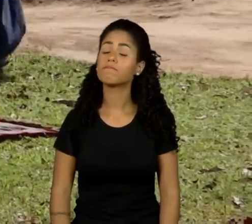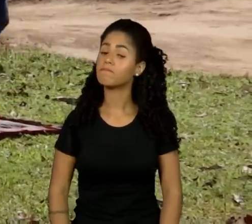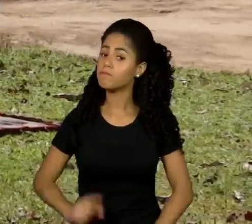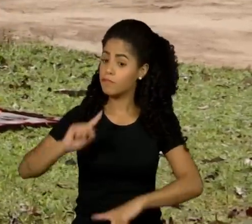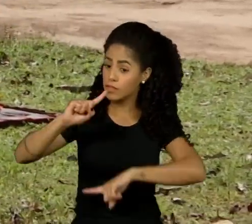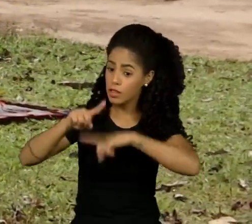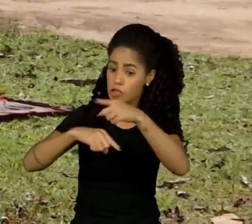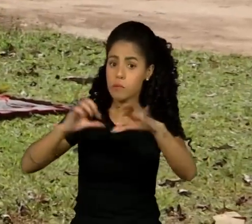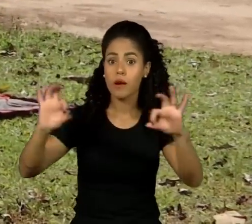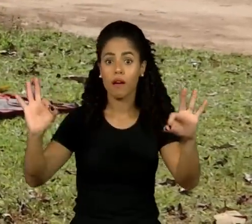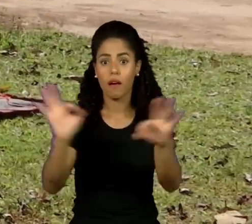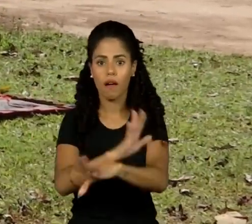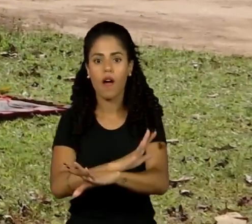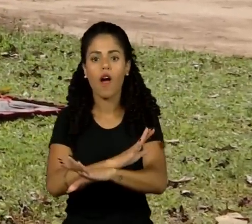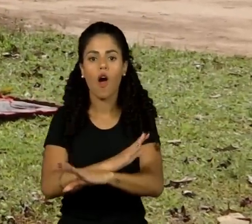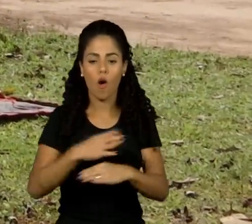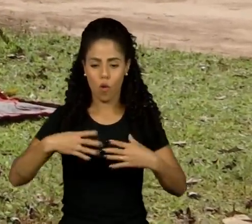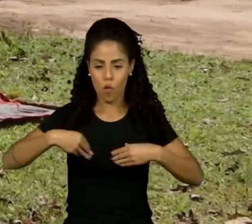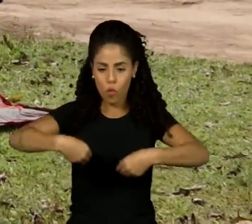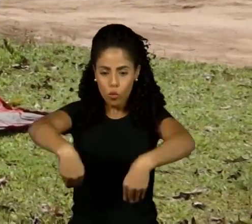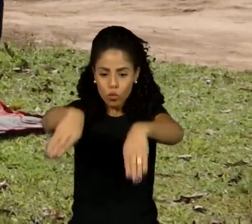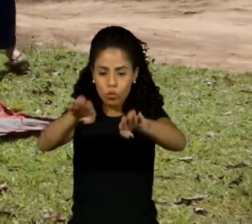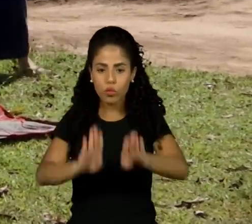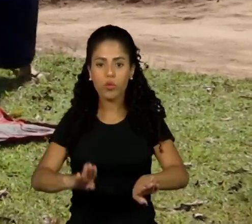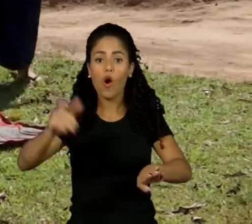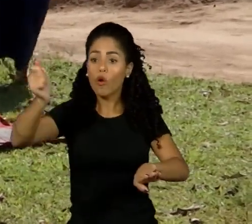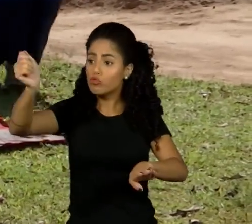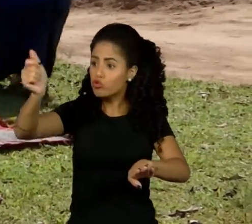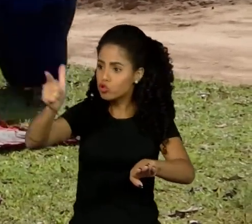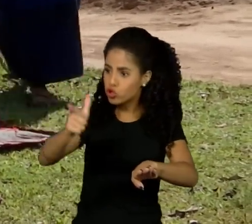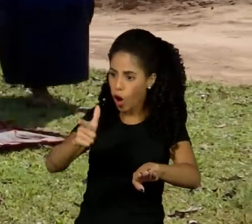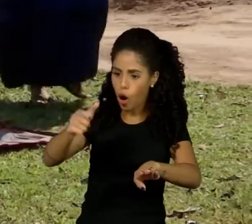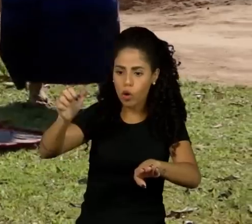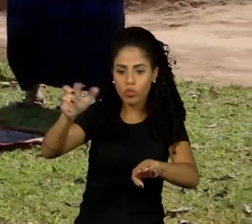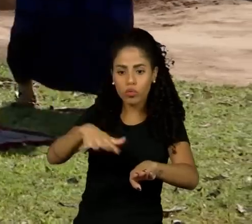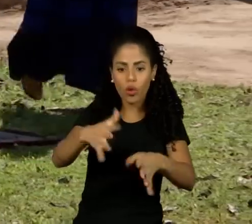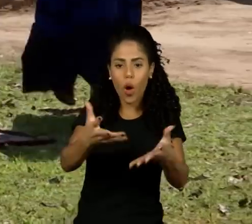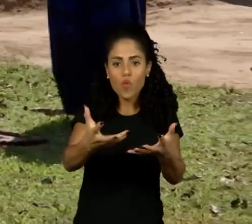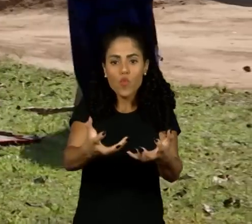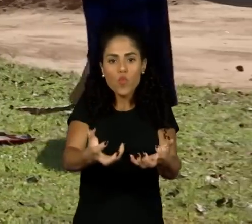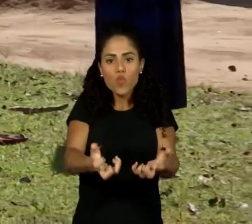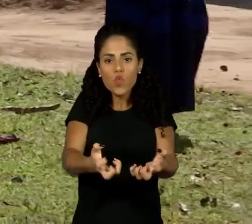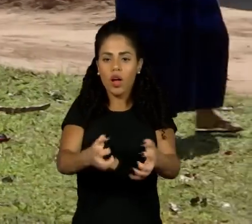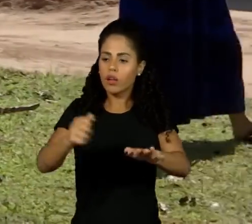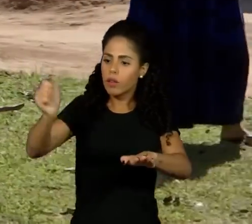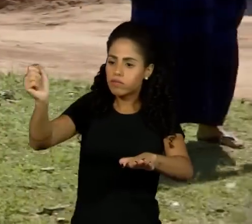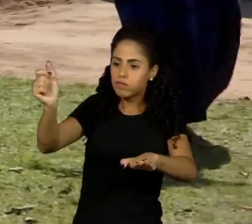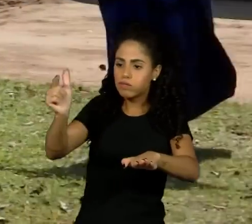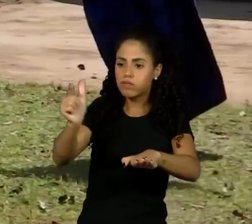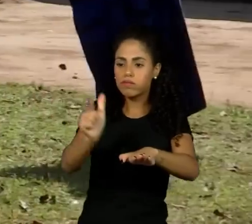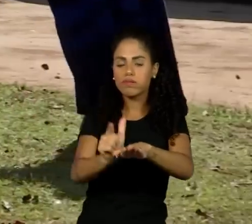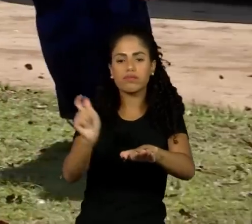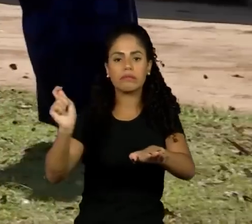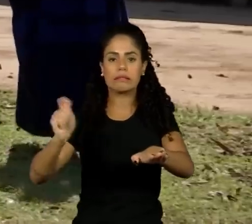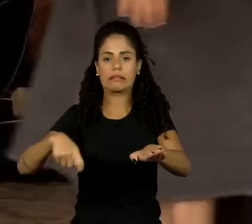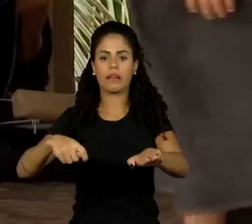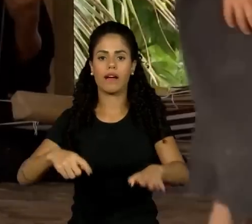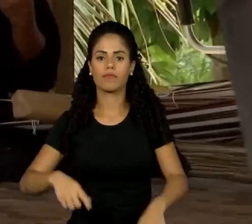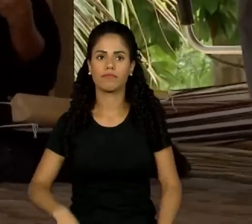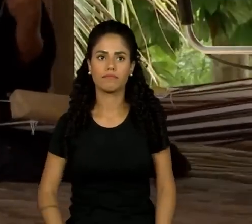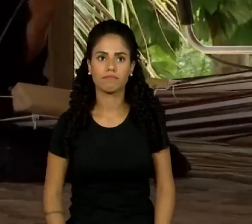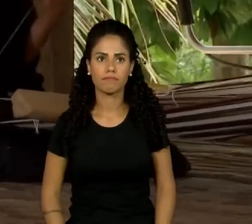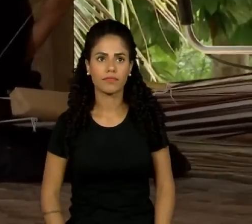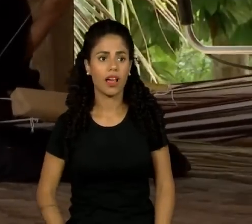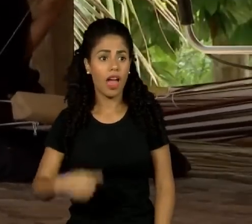Depois, os tecidos vão secar ao sol. Uma gradação de cores obtida com o que a floresta dá.